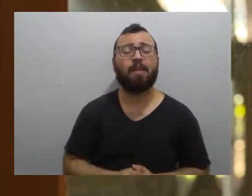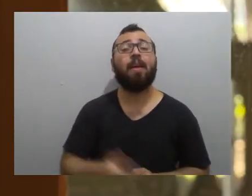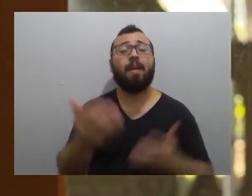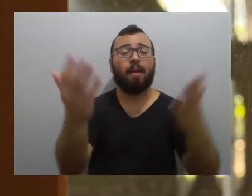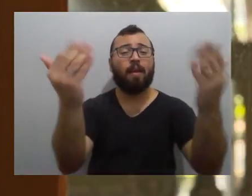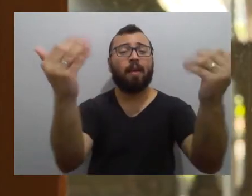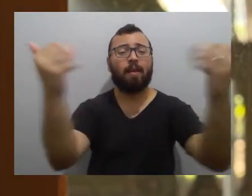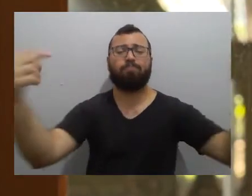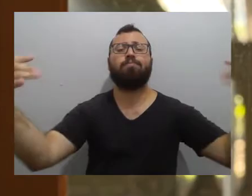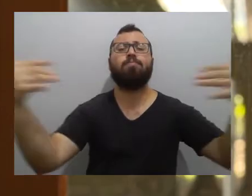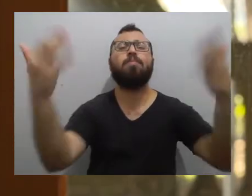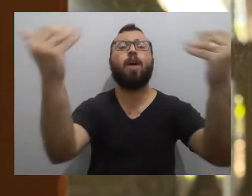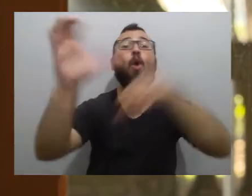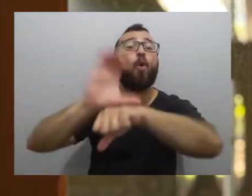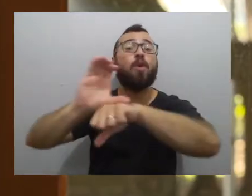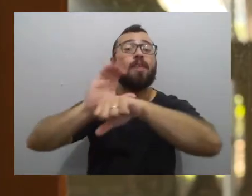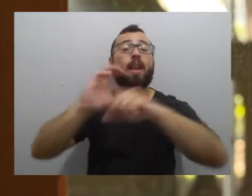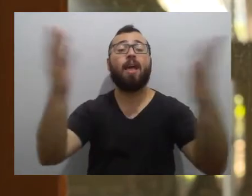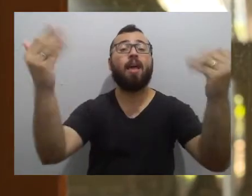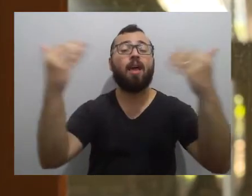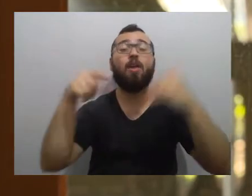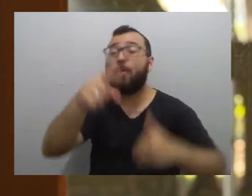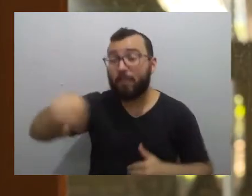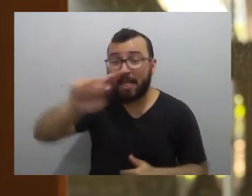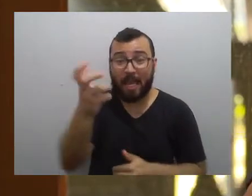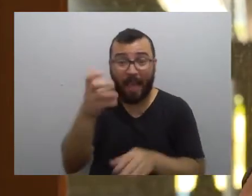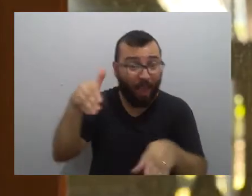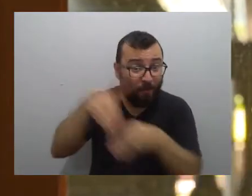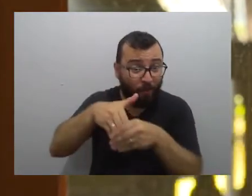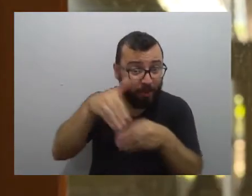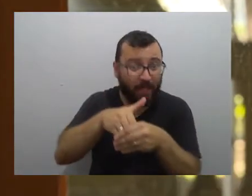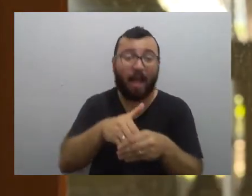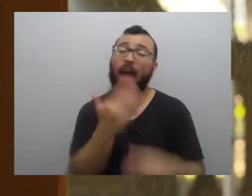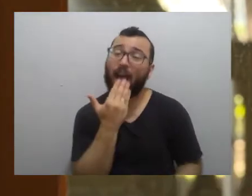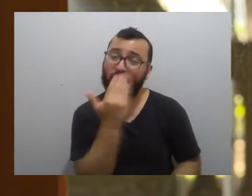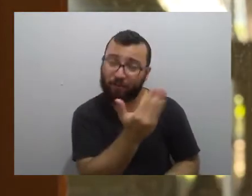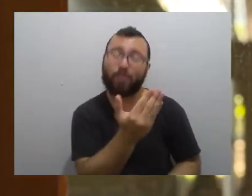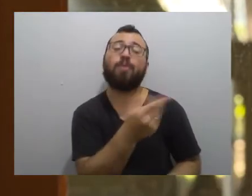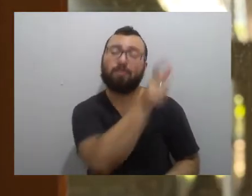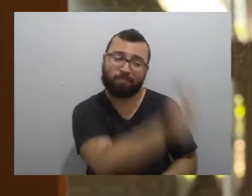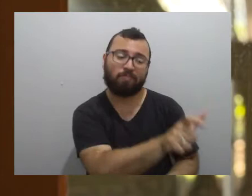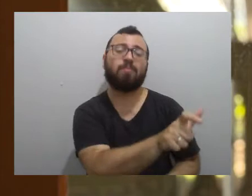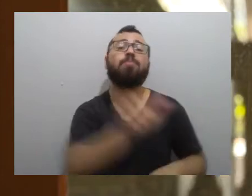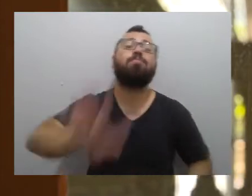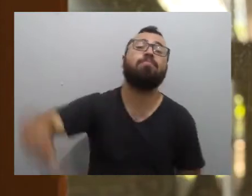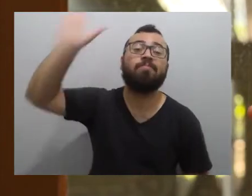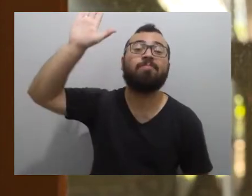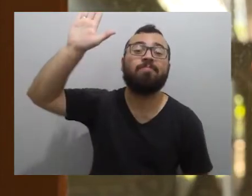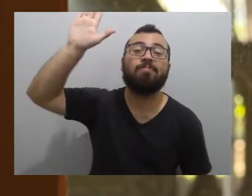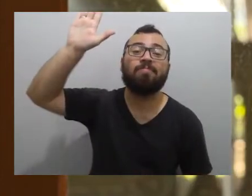A discussão das cotas das ações afirmativas ela está articulada ao REUNE na medida em que os compromissos